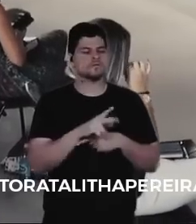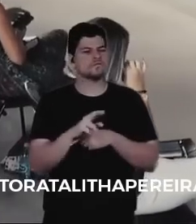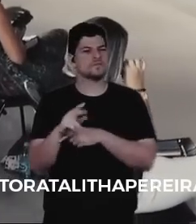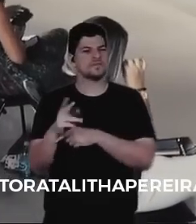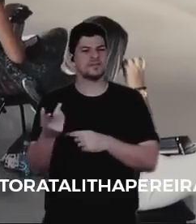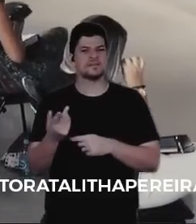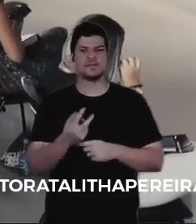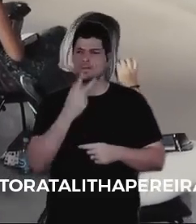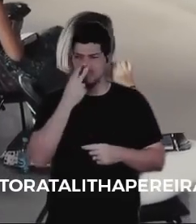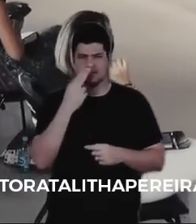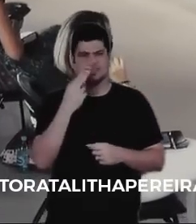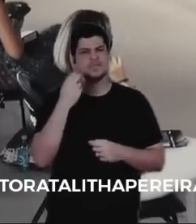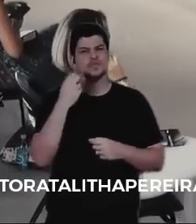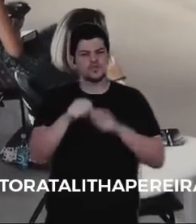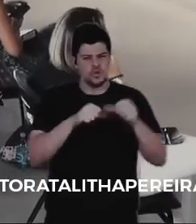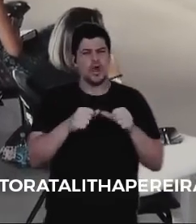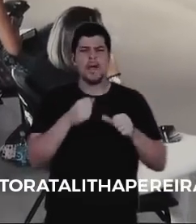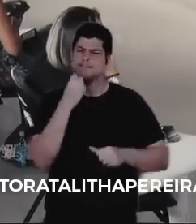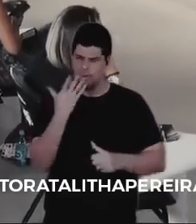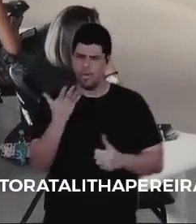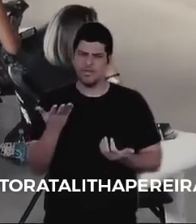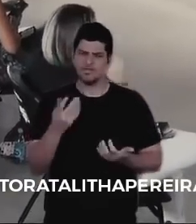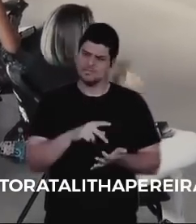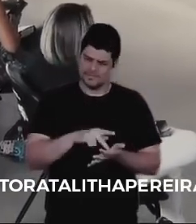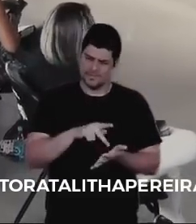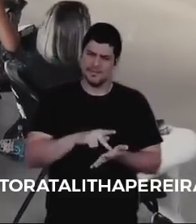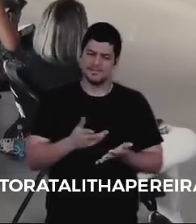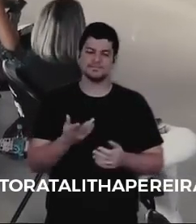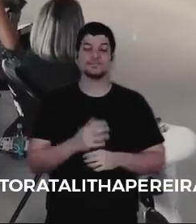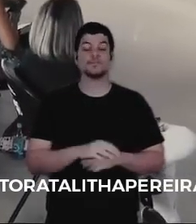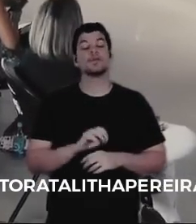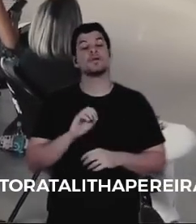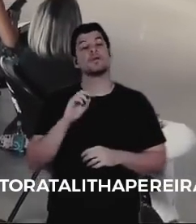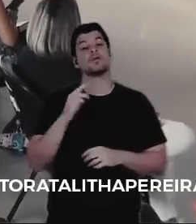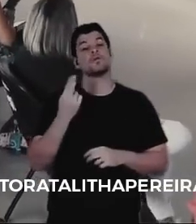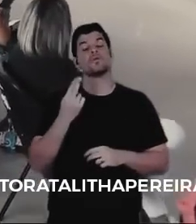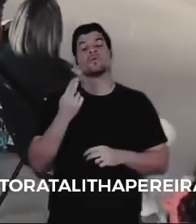É uma troca boa, não é? Claro que é. Ou então, se você tem